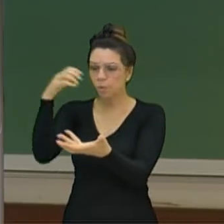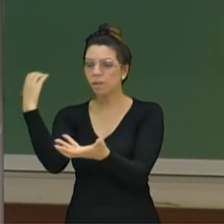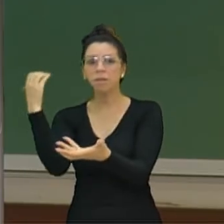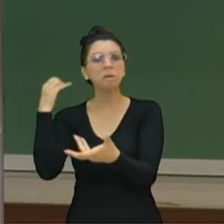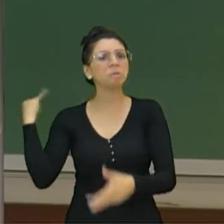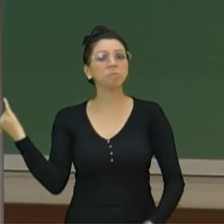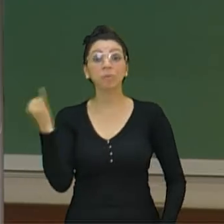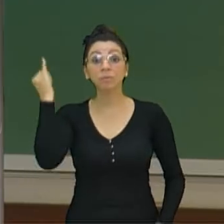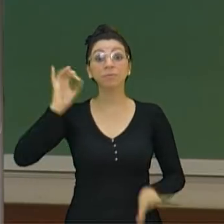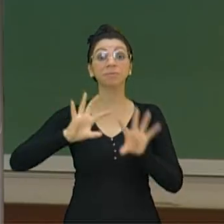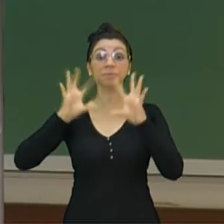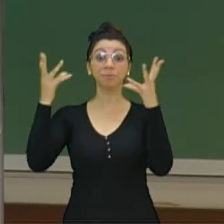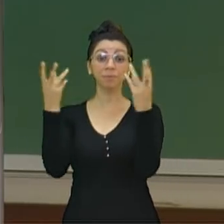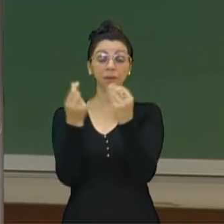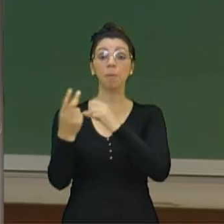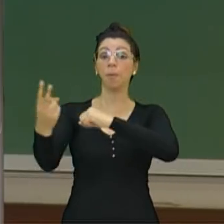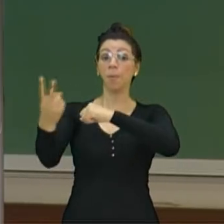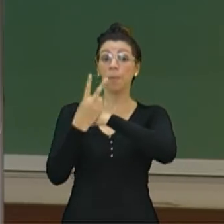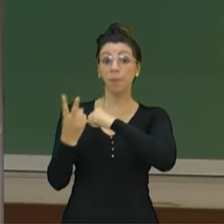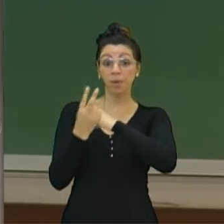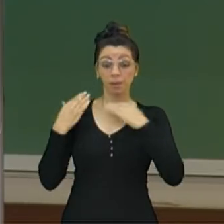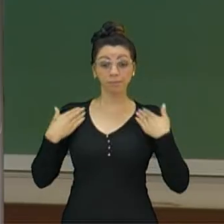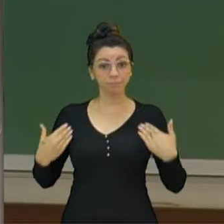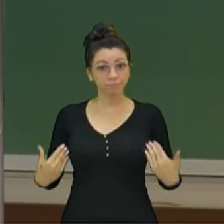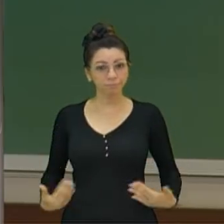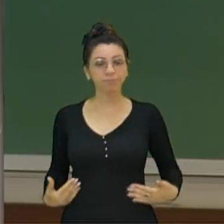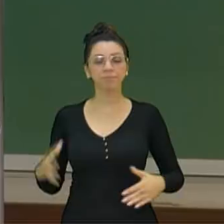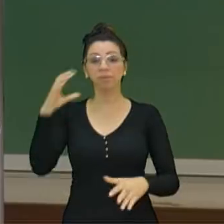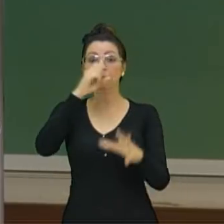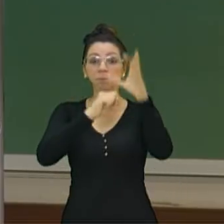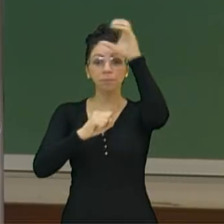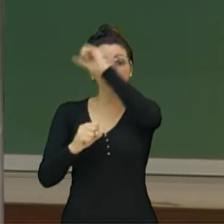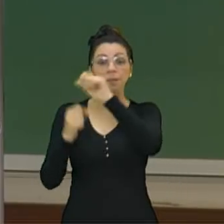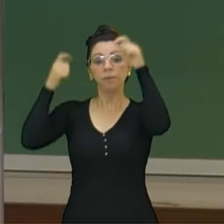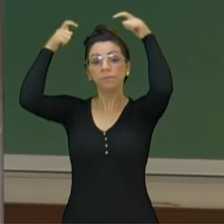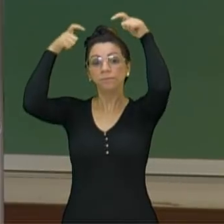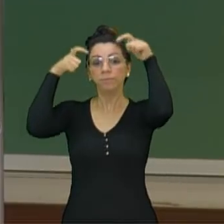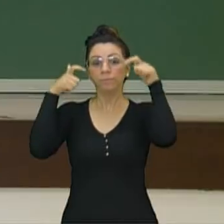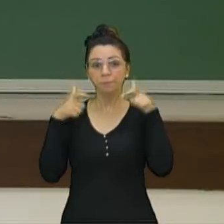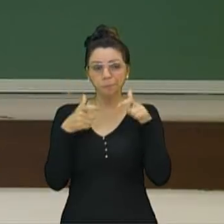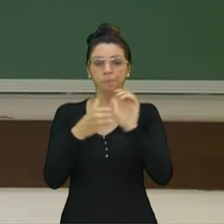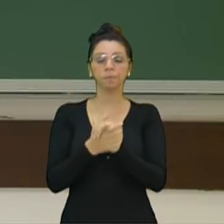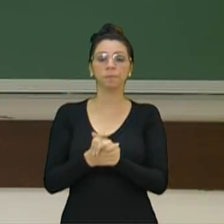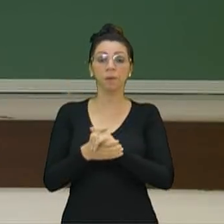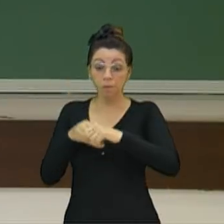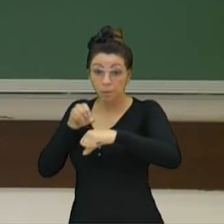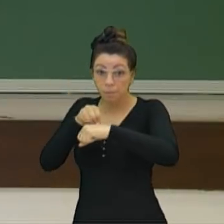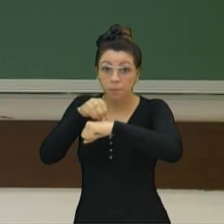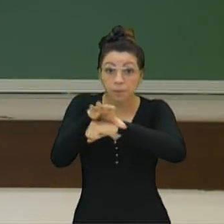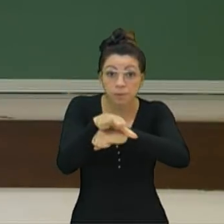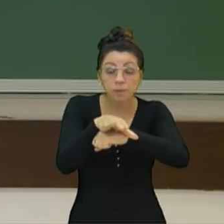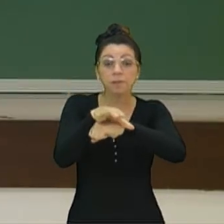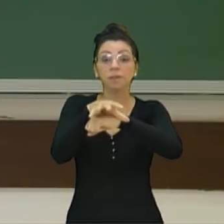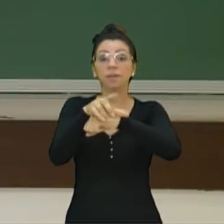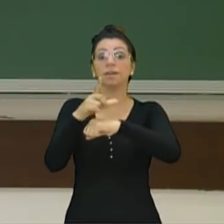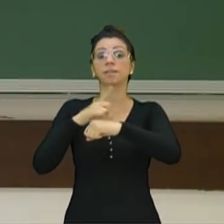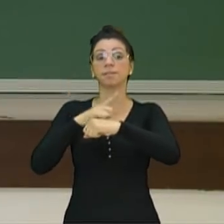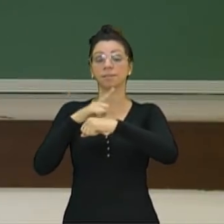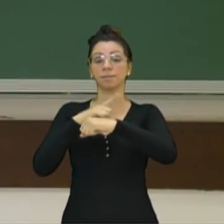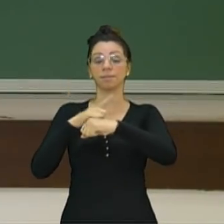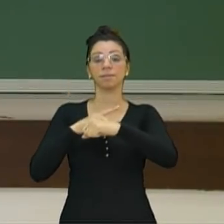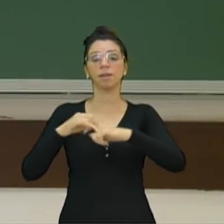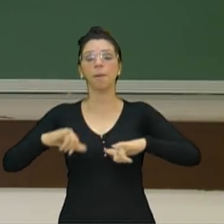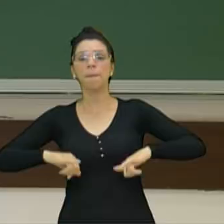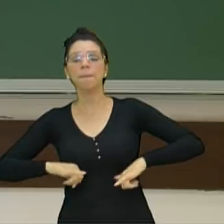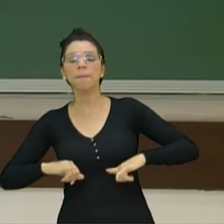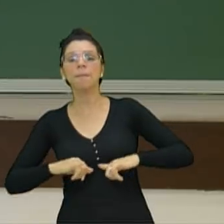importante para a família, como cuidar do corpo, por exemplo. Você aprendeu agora do capacete. Dá uma dica, né? Se tem um primo